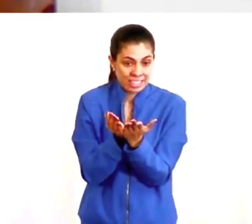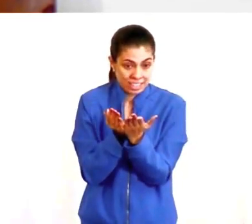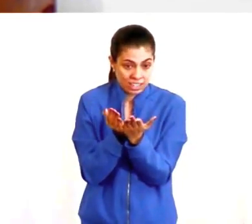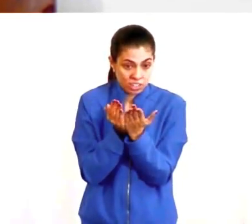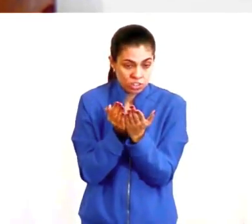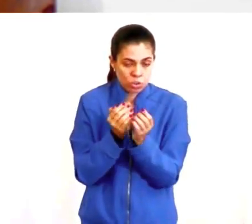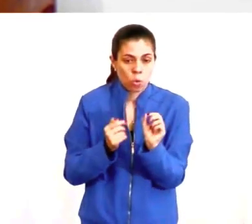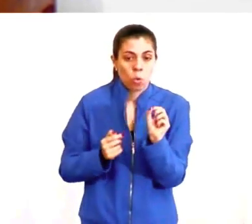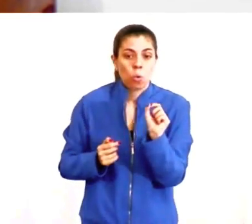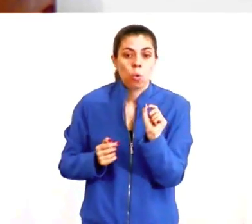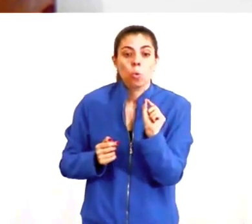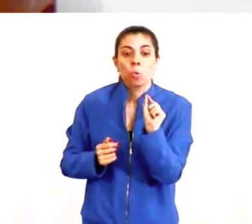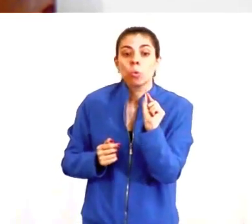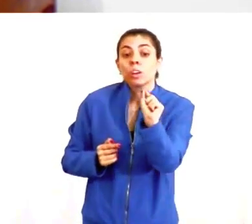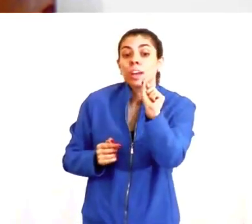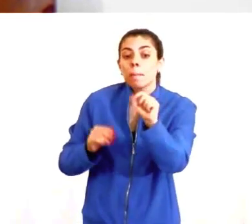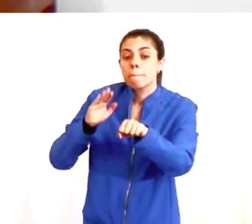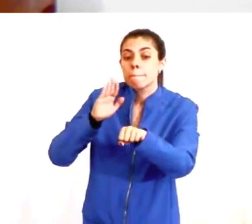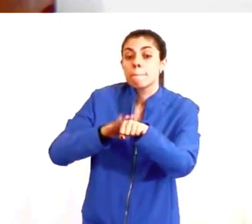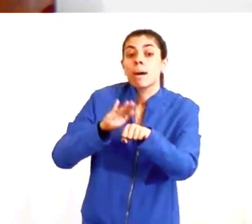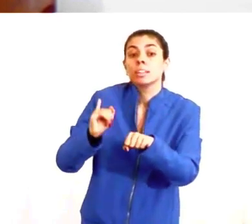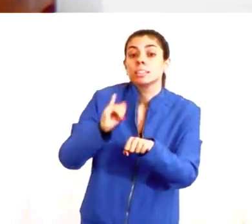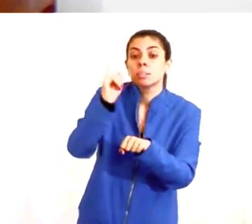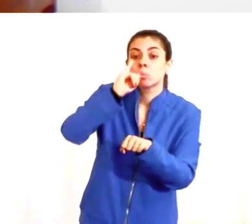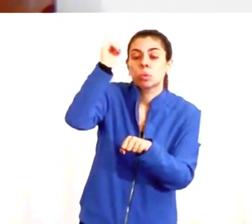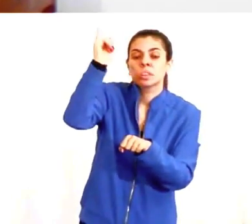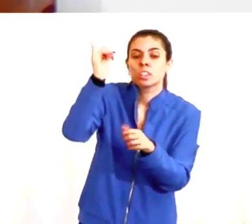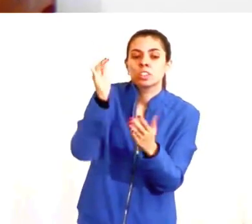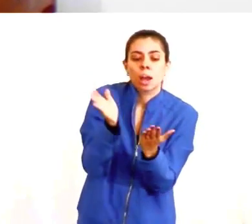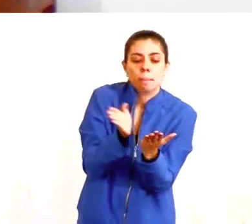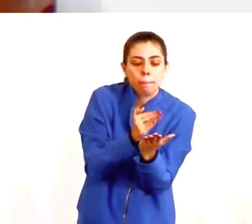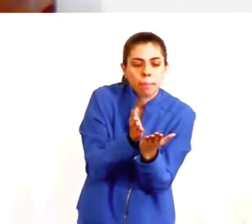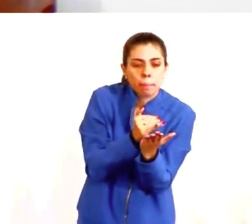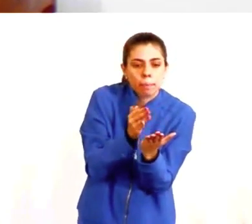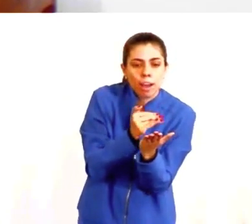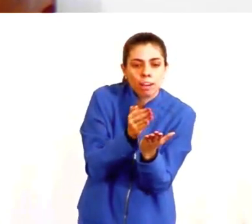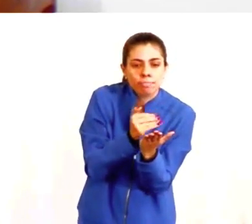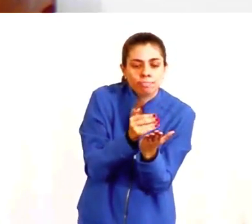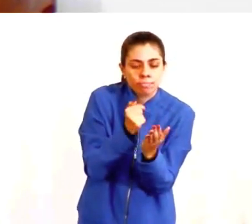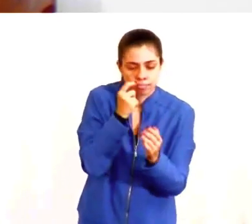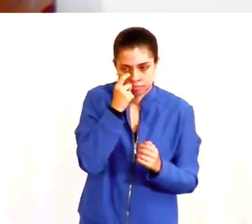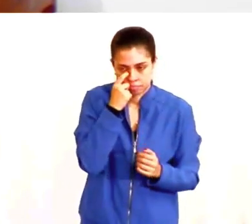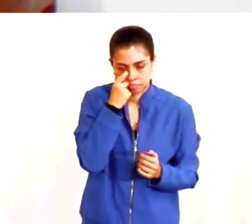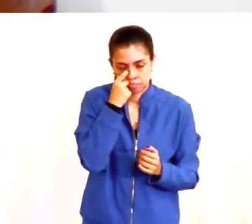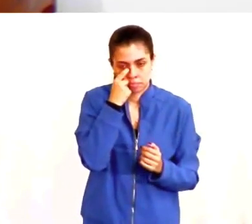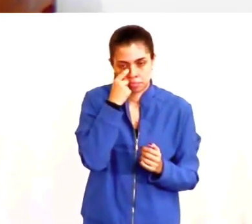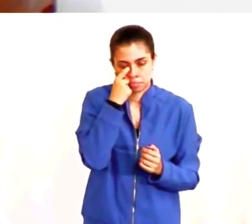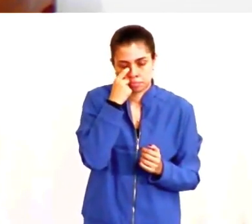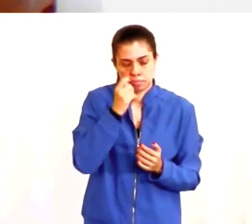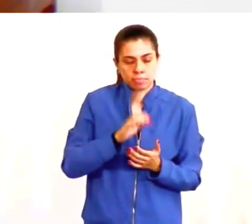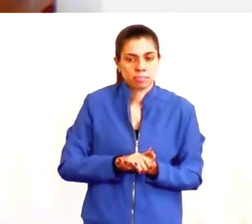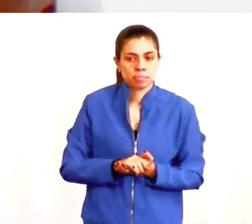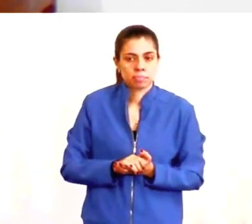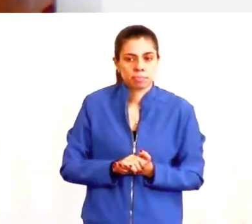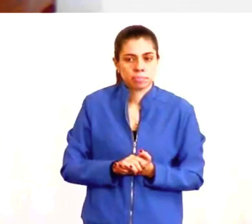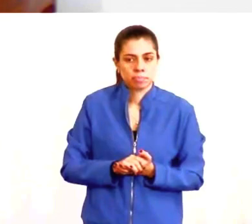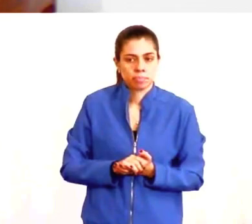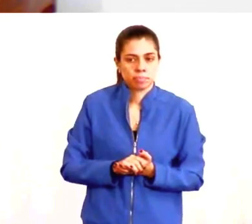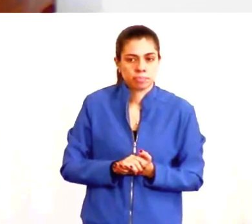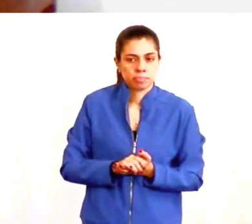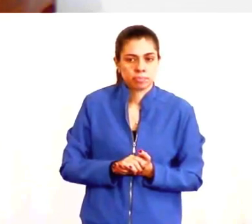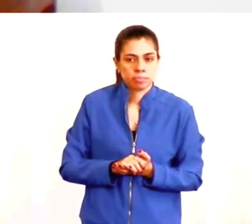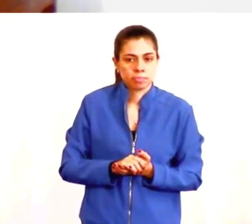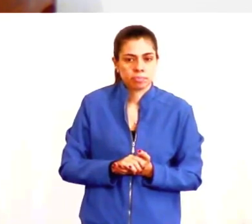fala. E então, na liturgia sinagogal, o que se expõe acima de tudo é